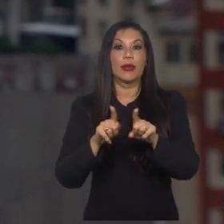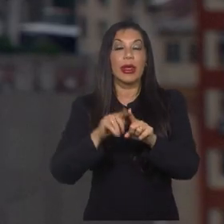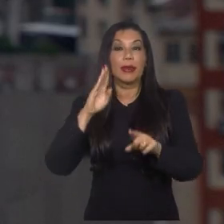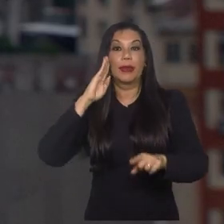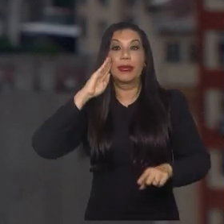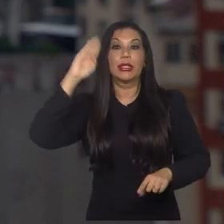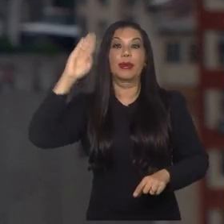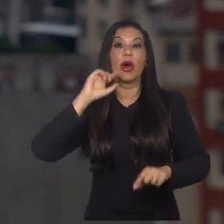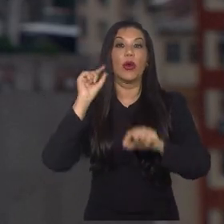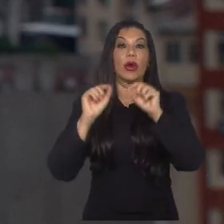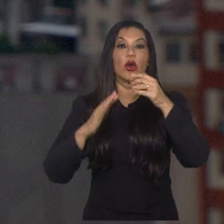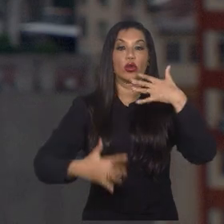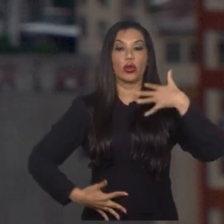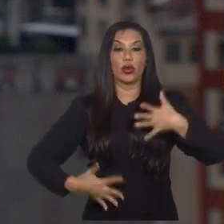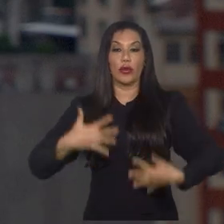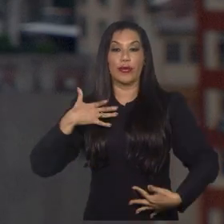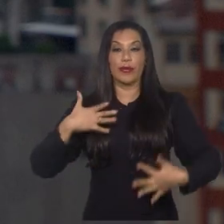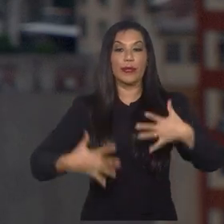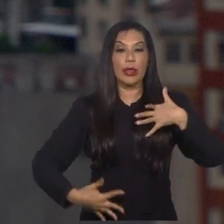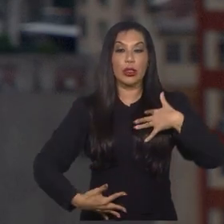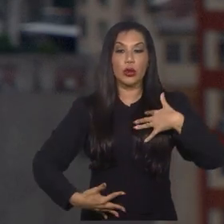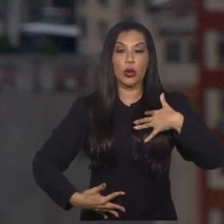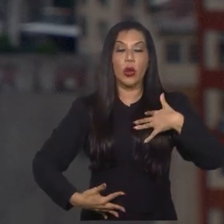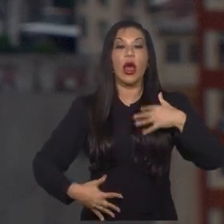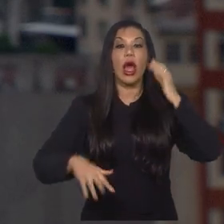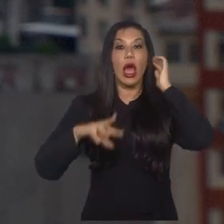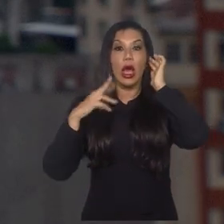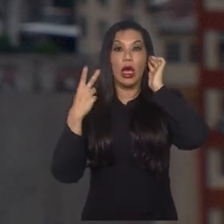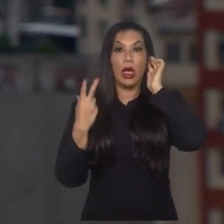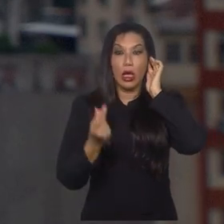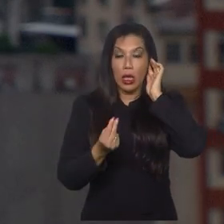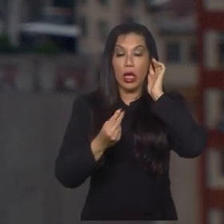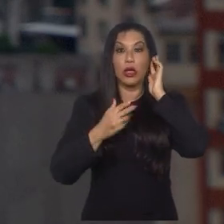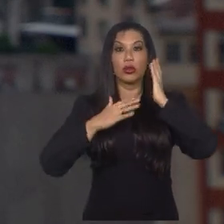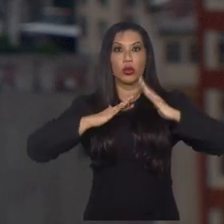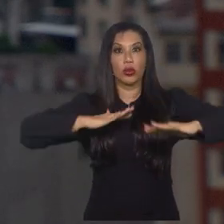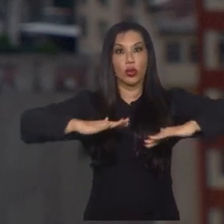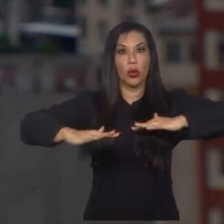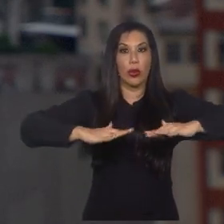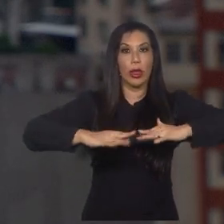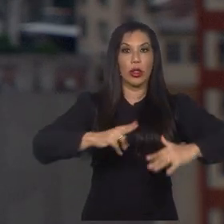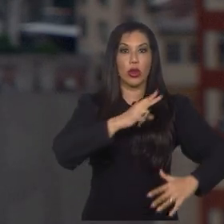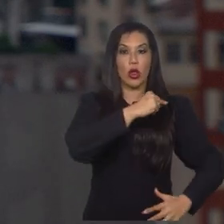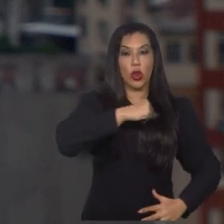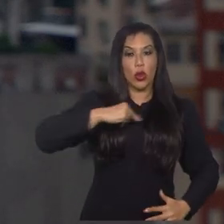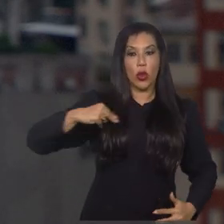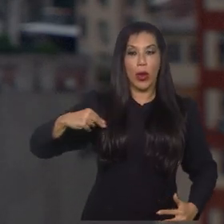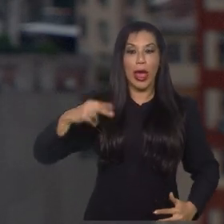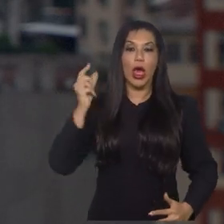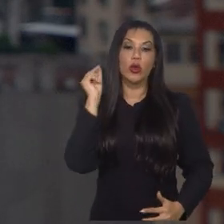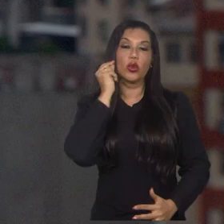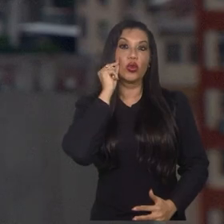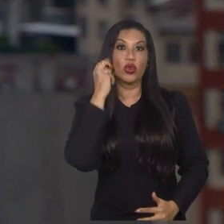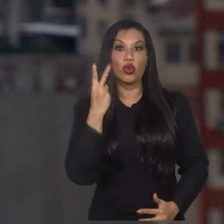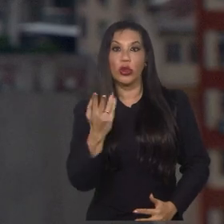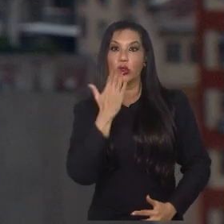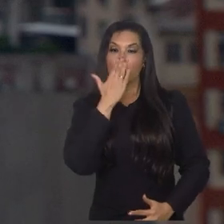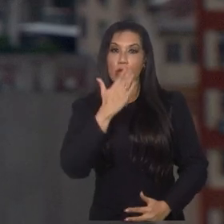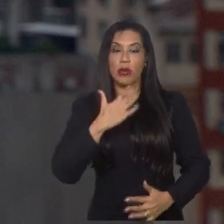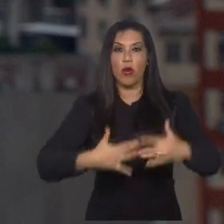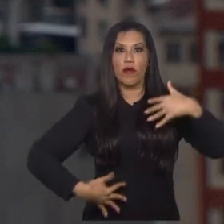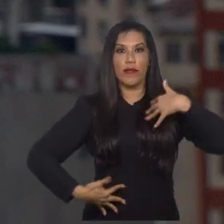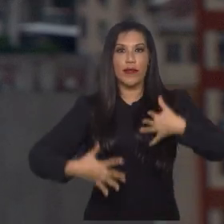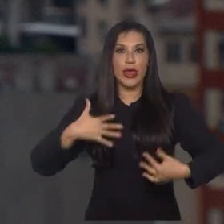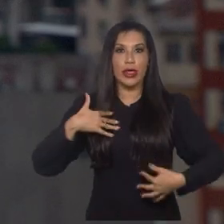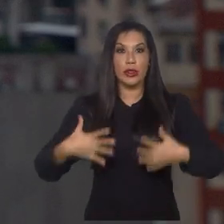questão do físico também. E aí eu acho que vai ser o grande duelo entre Noruega e Suíça. Porque são dois times muito